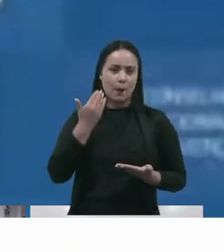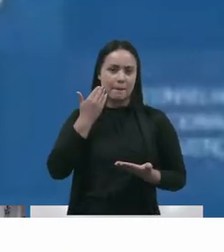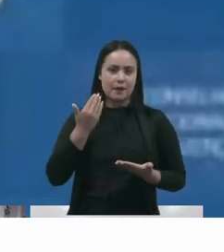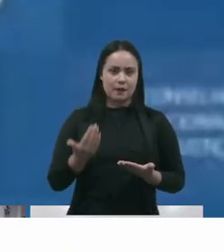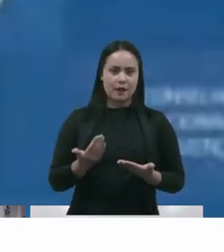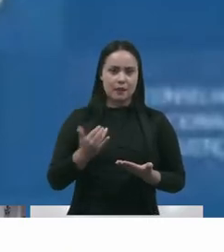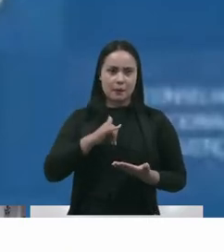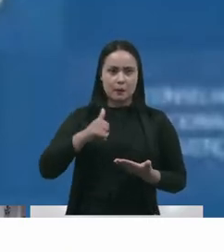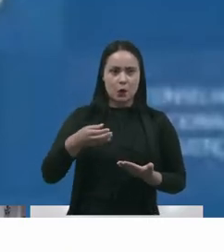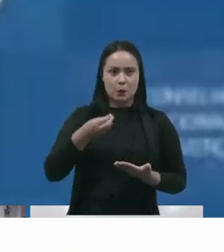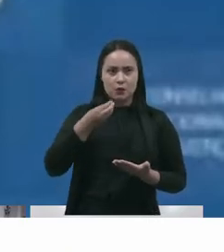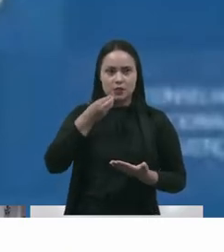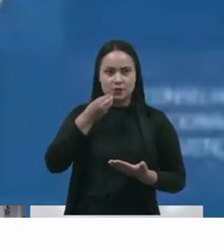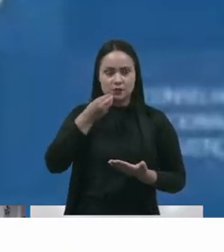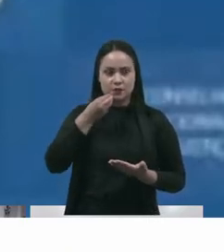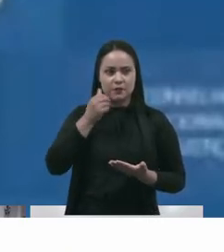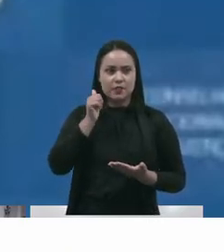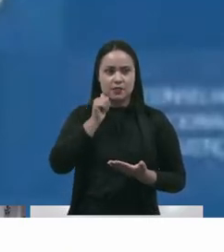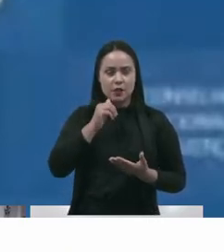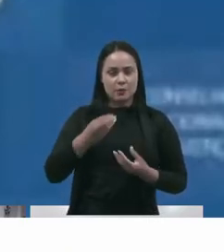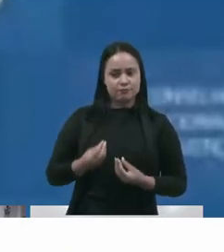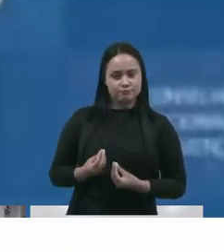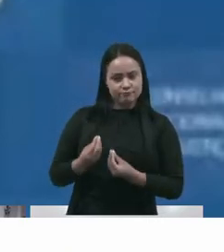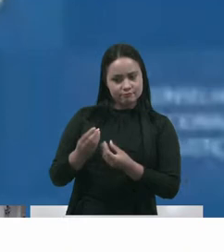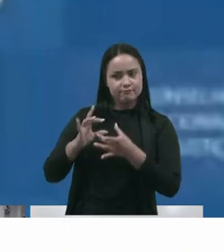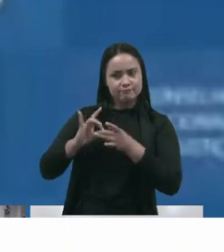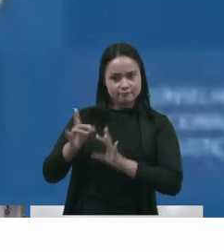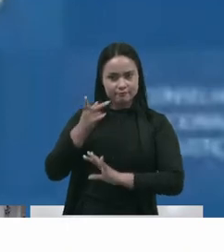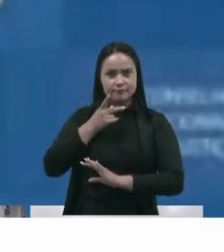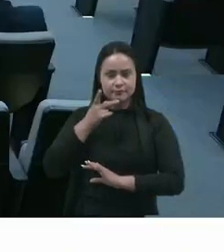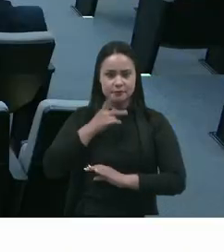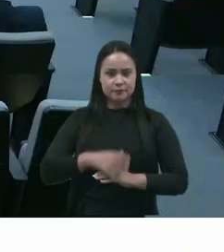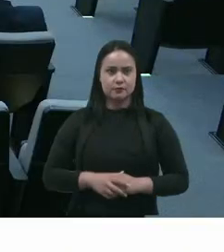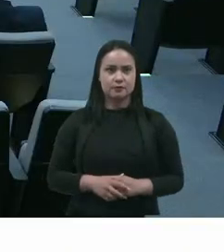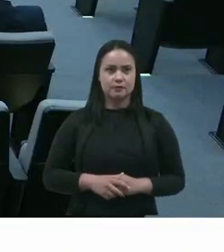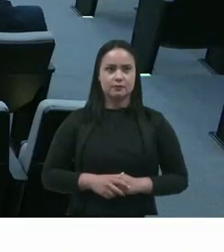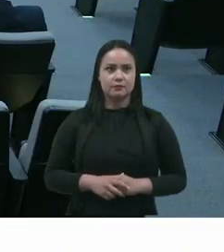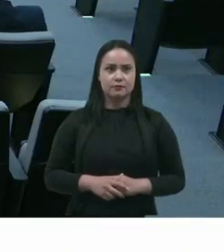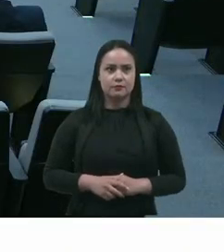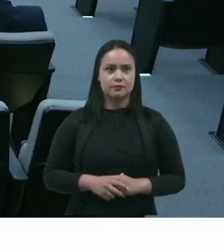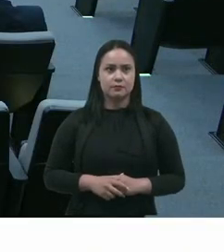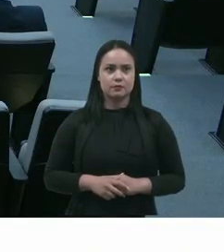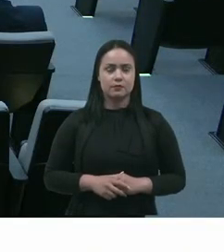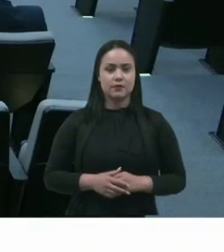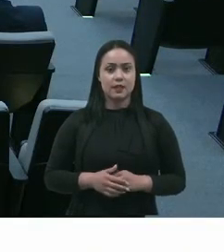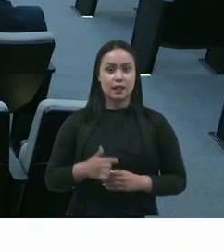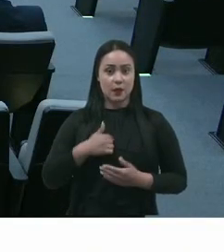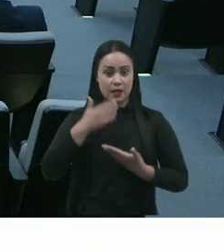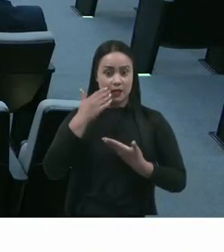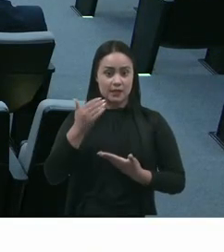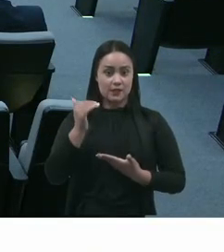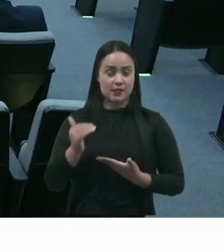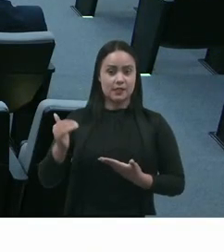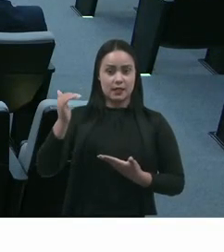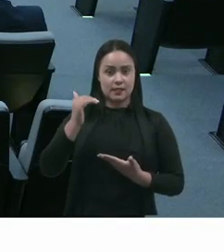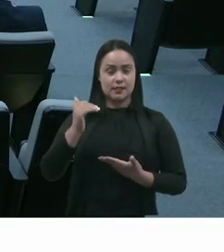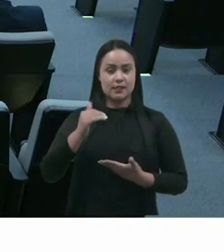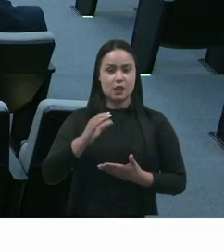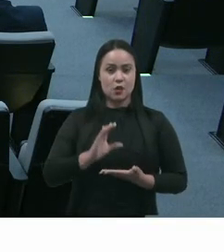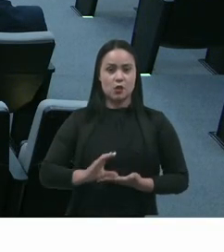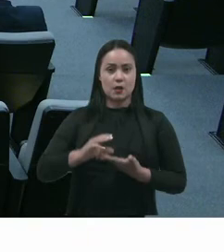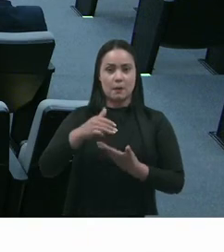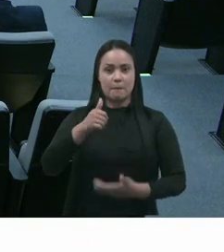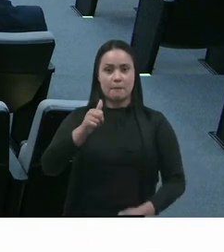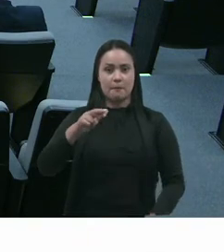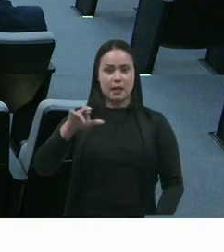pela oportunidade que a senhora me deu de me manifestar. Eu que agradeço a Vossa Excelência, conselheiro